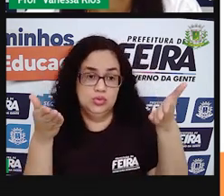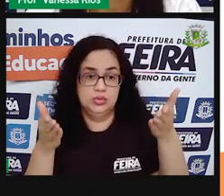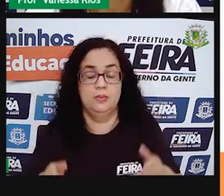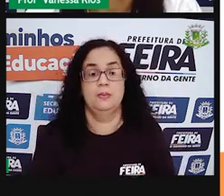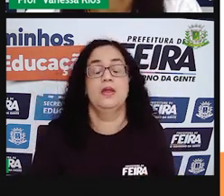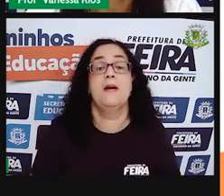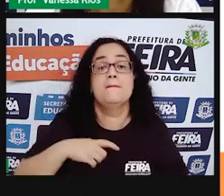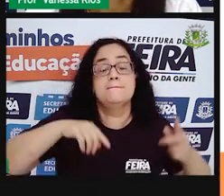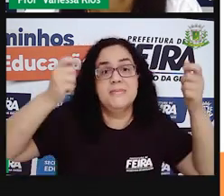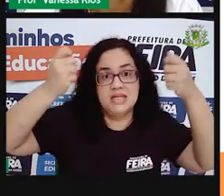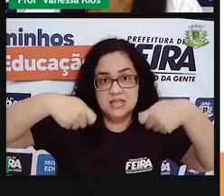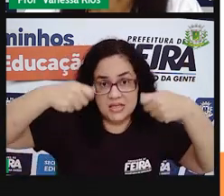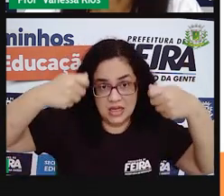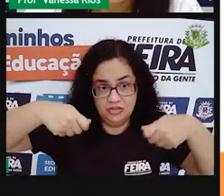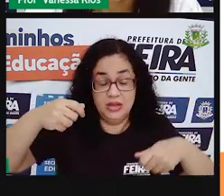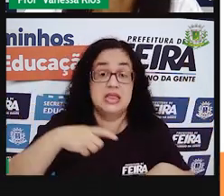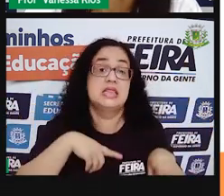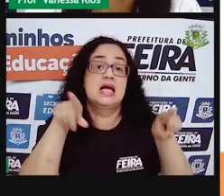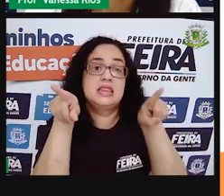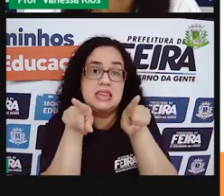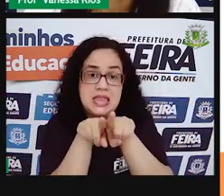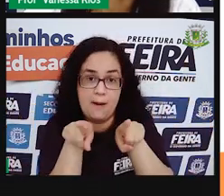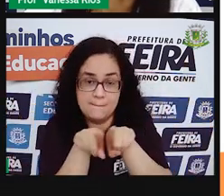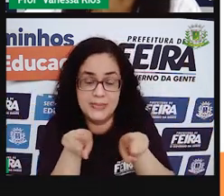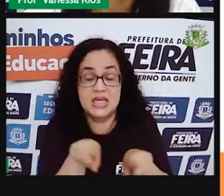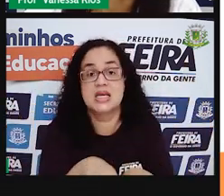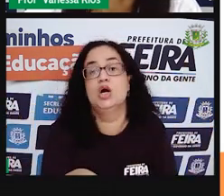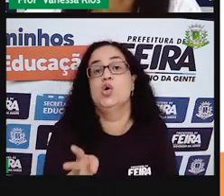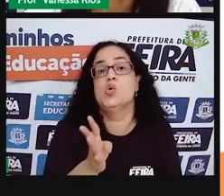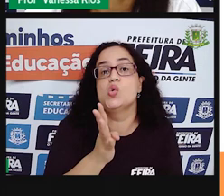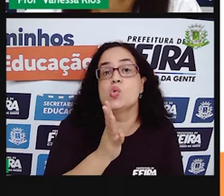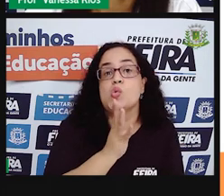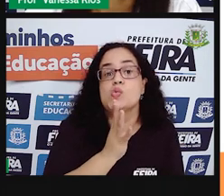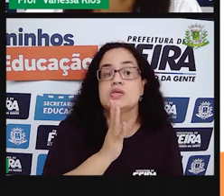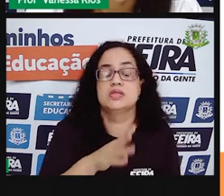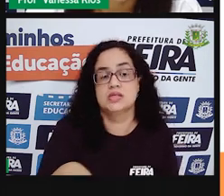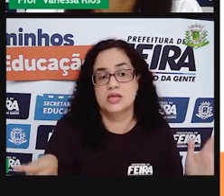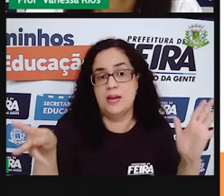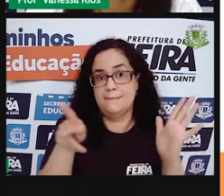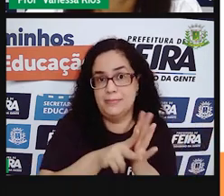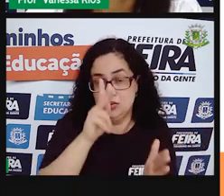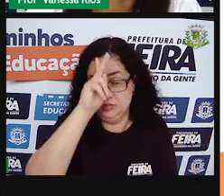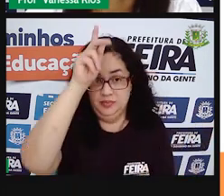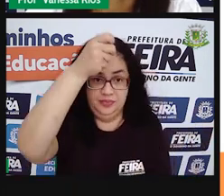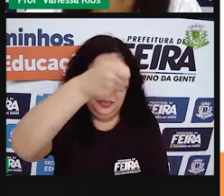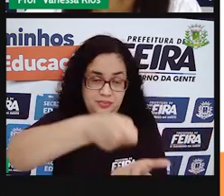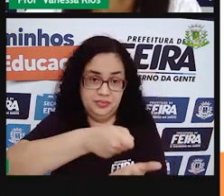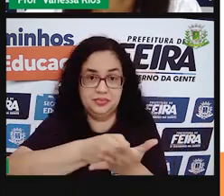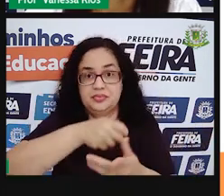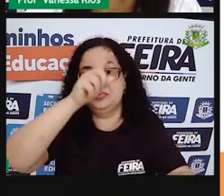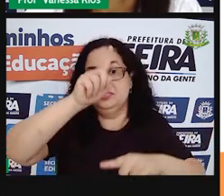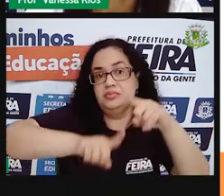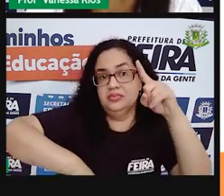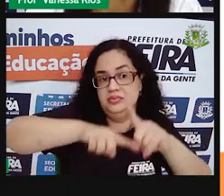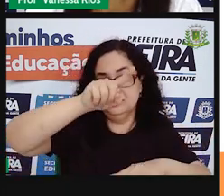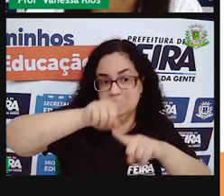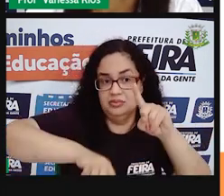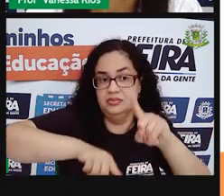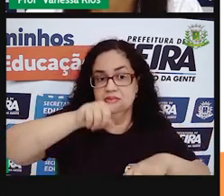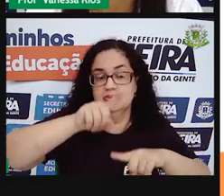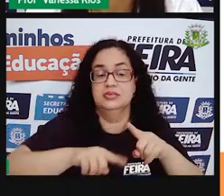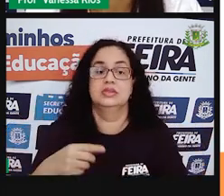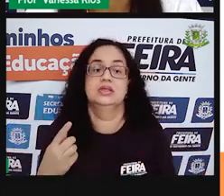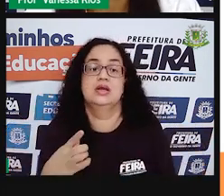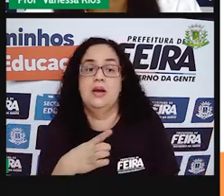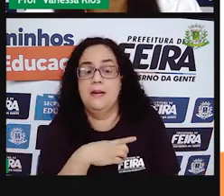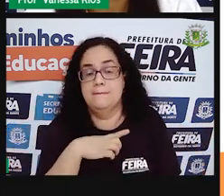isso precisavam também, né, conhecer a propriedade da resistência dos materiais, para que os materiais